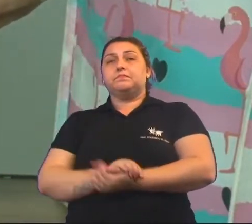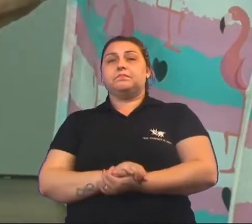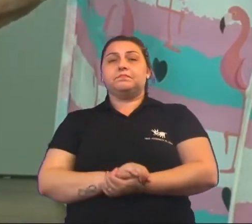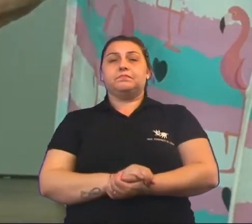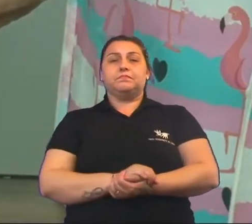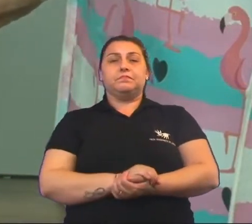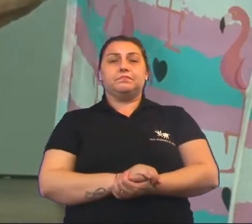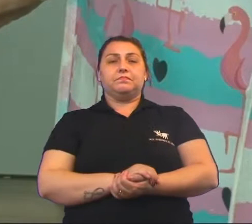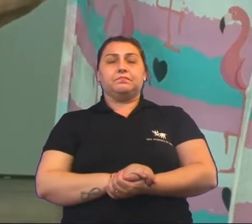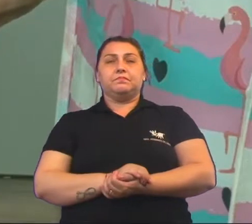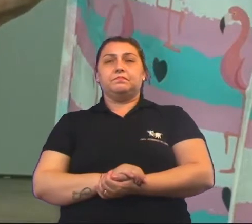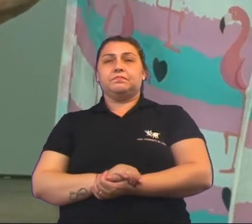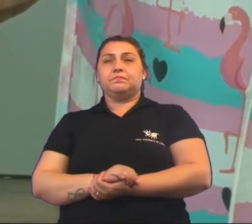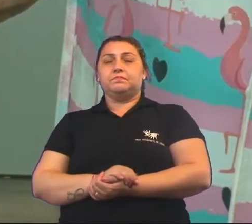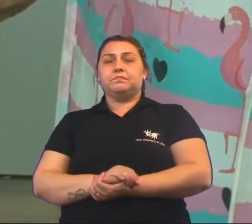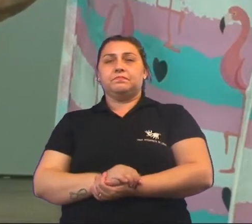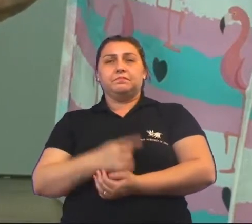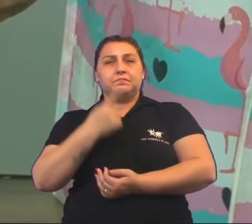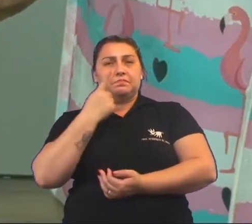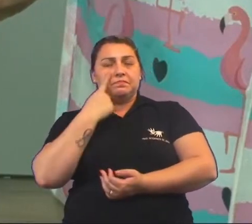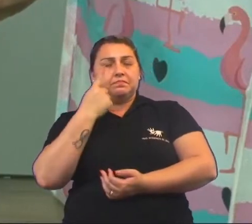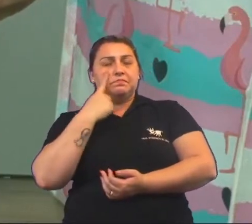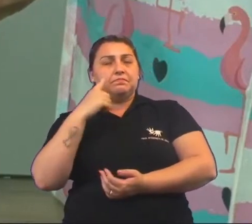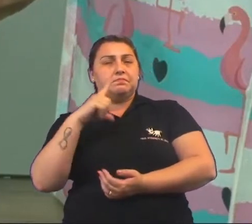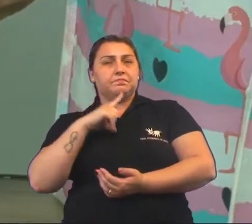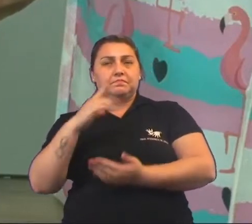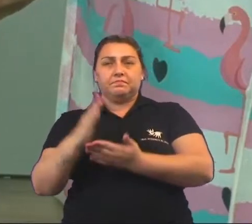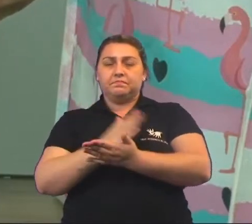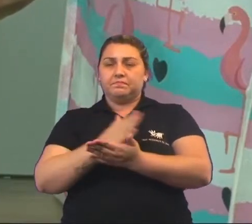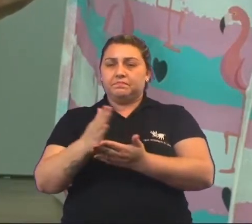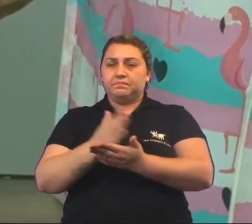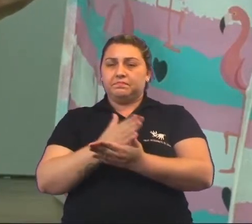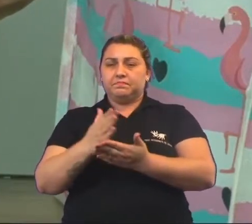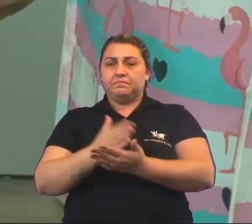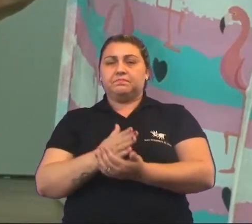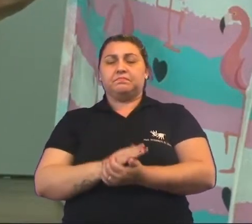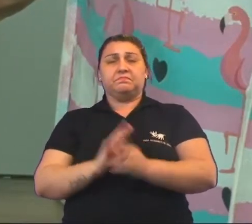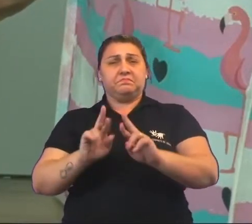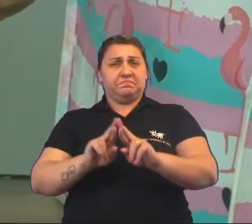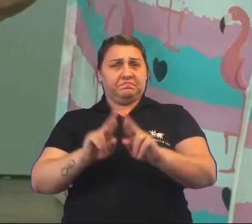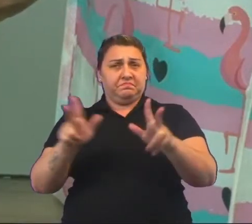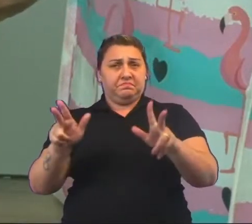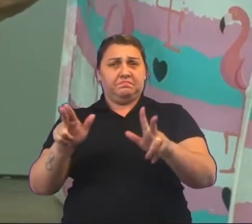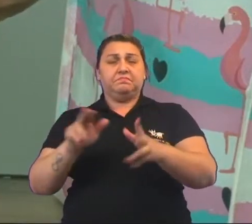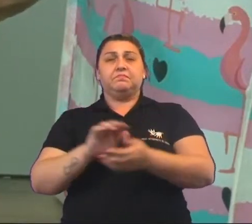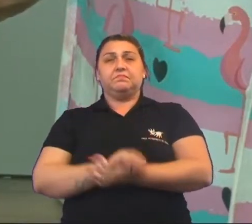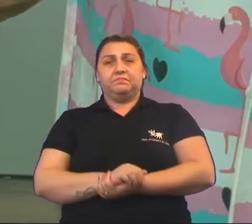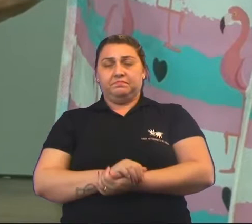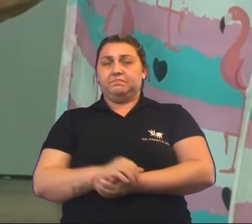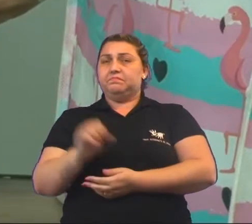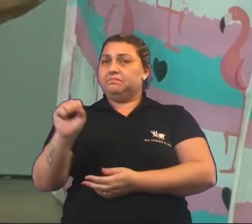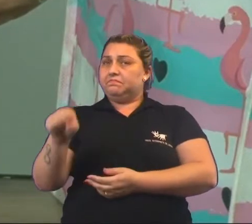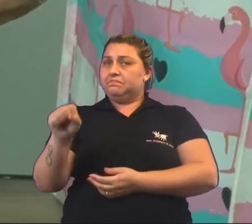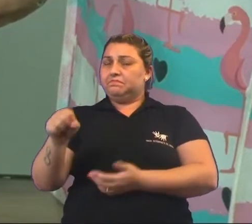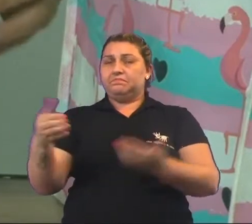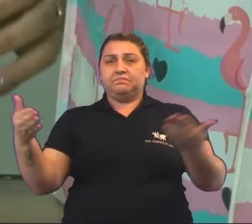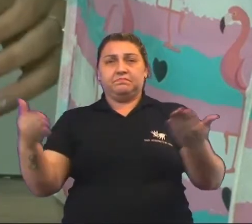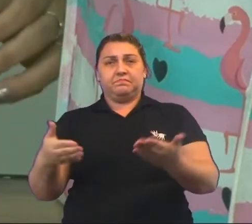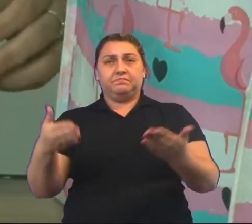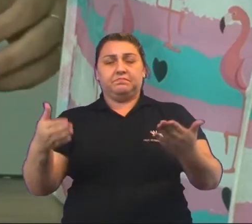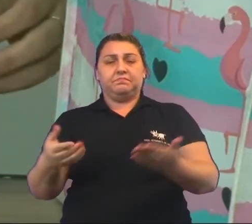observando? Observaram que tem algumas quinas bem diferentes, não é? Sim, agora vamos